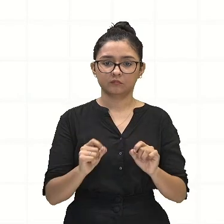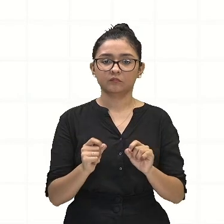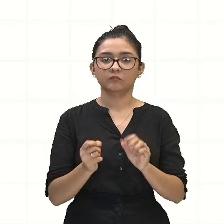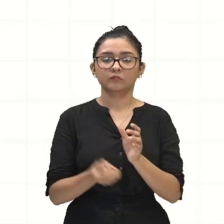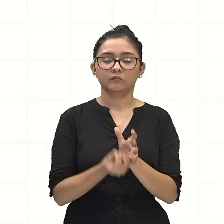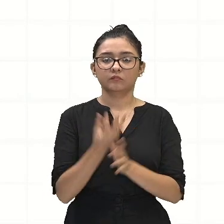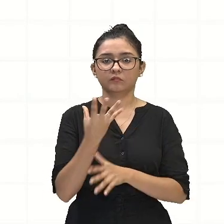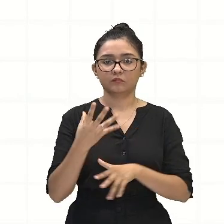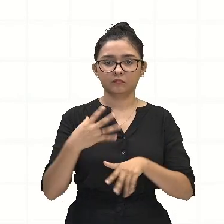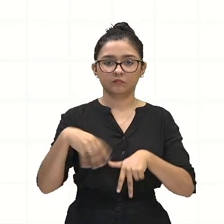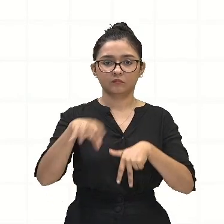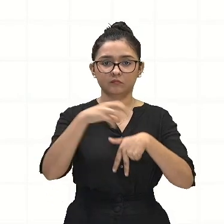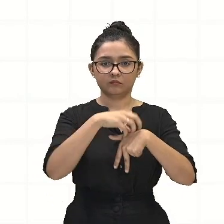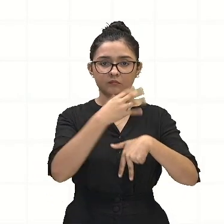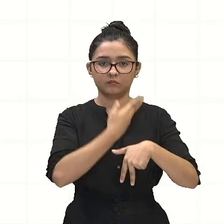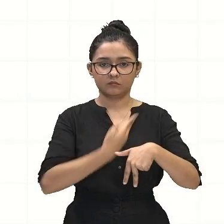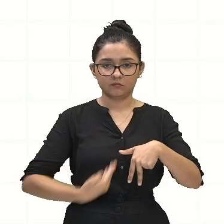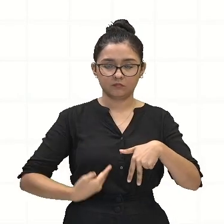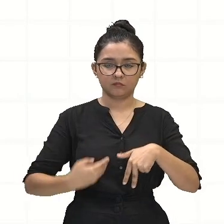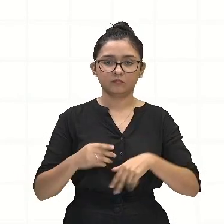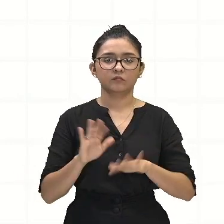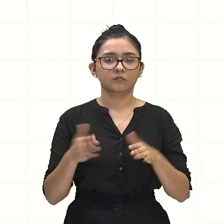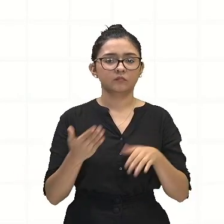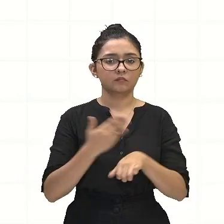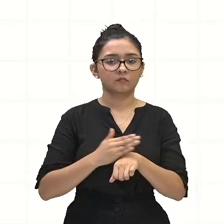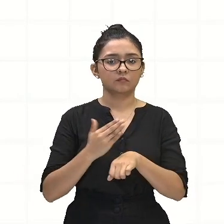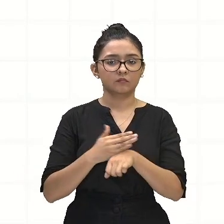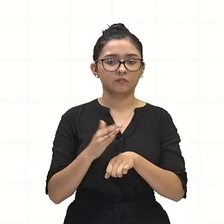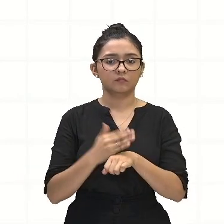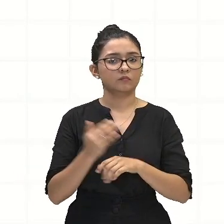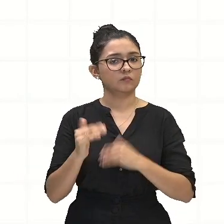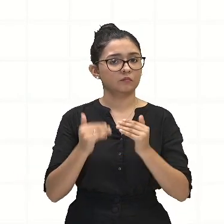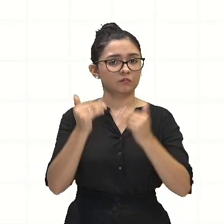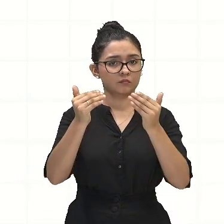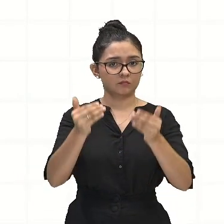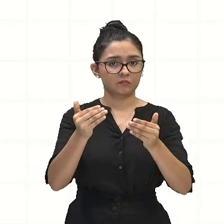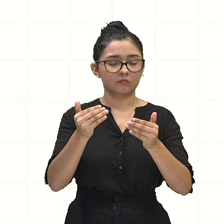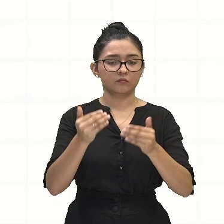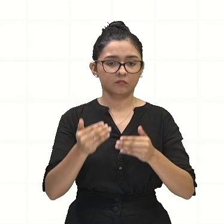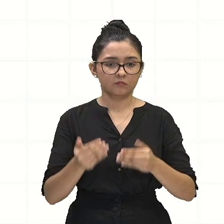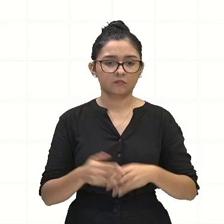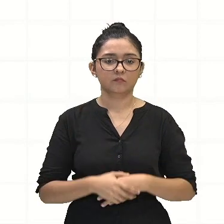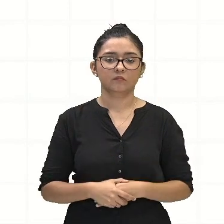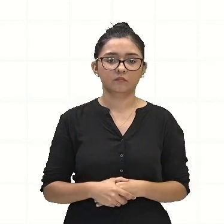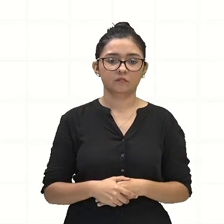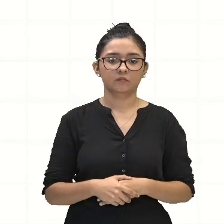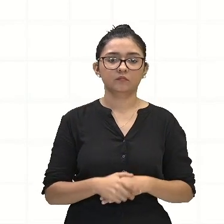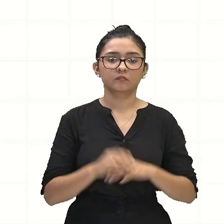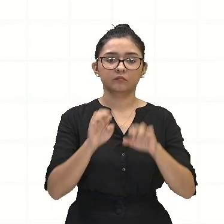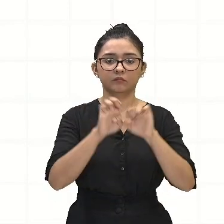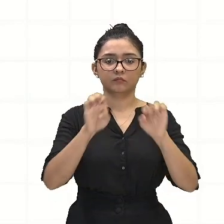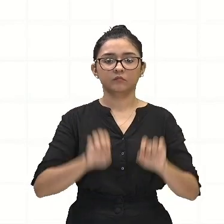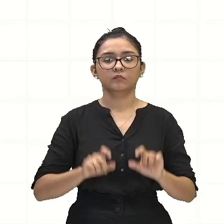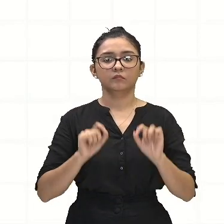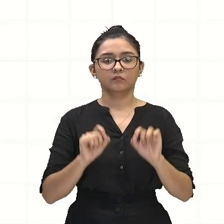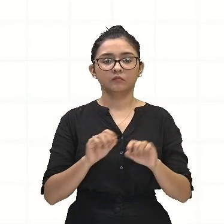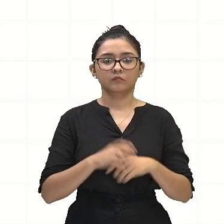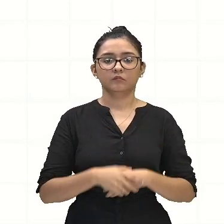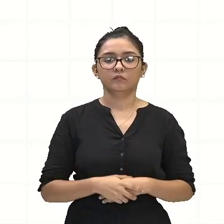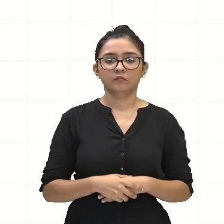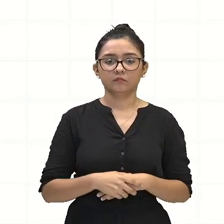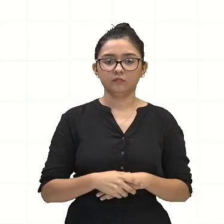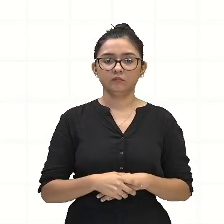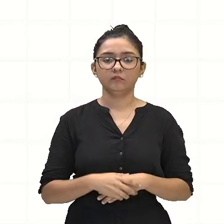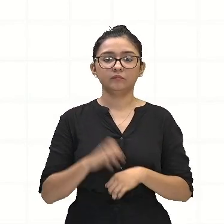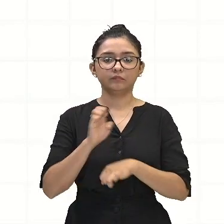monarquias centralizadas. Essa prática evoluiu mais tarde para a estruturação do Estado